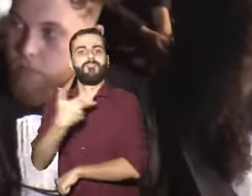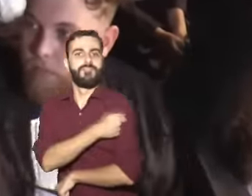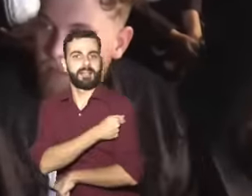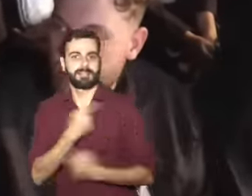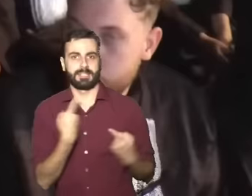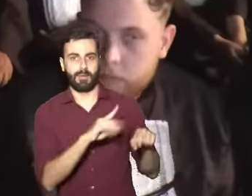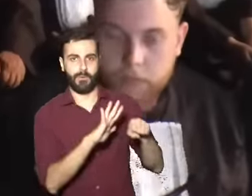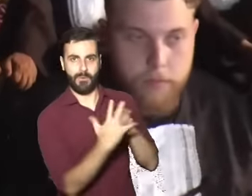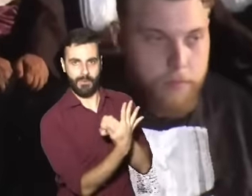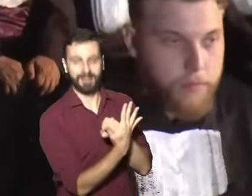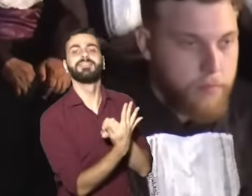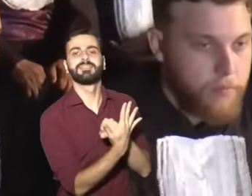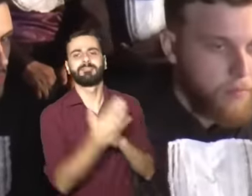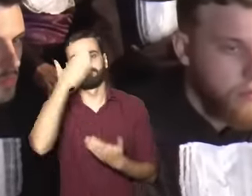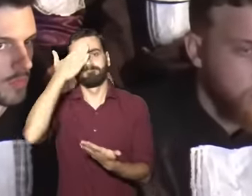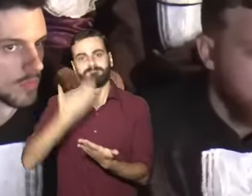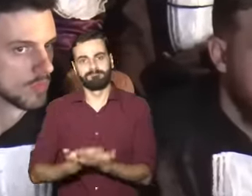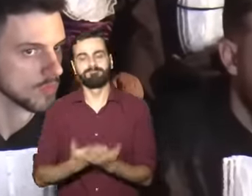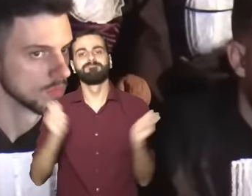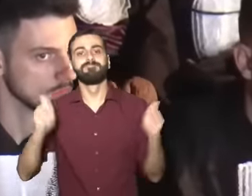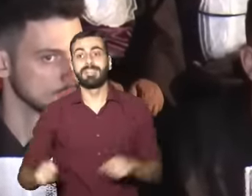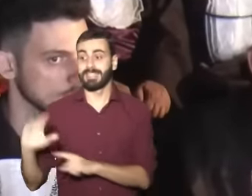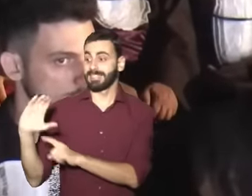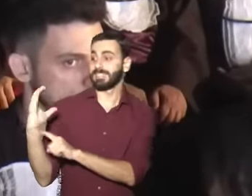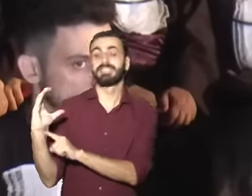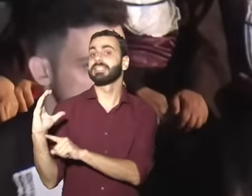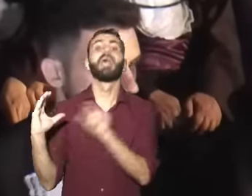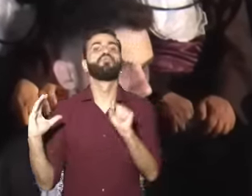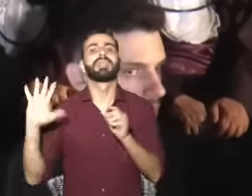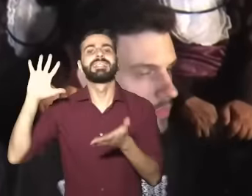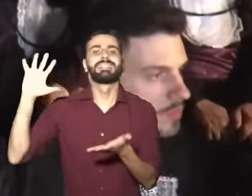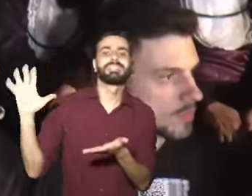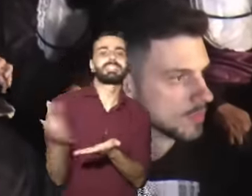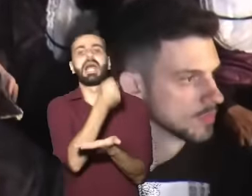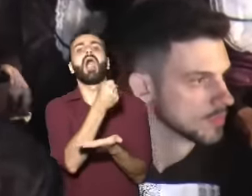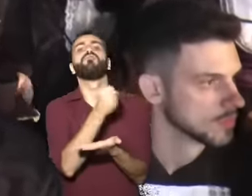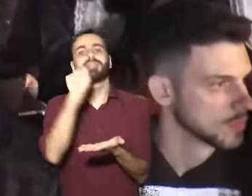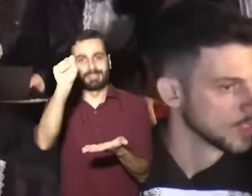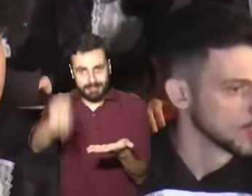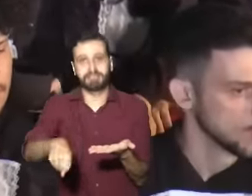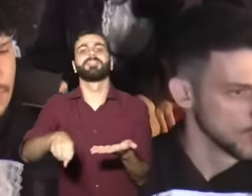vacinas, tivemos a certeza de que a ciência salva.